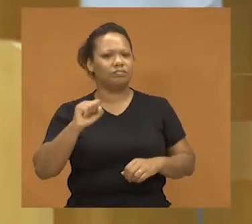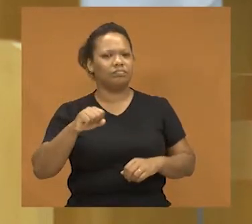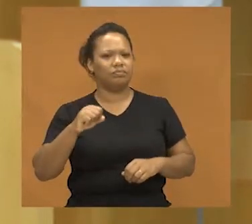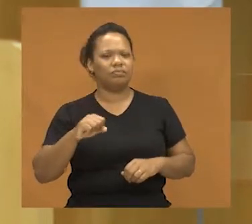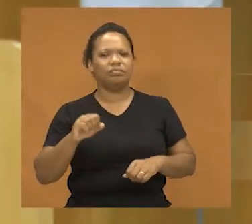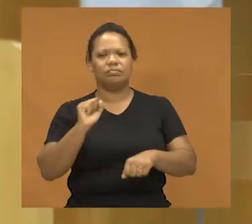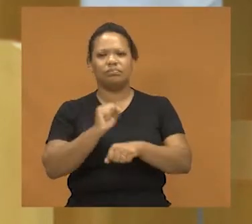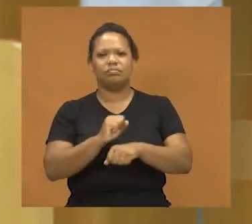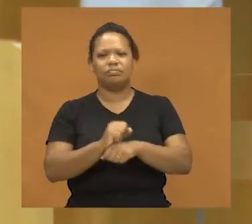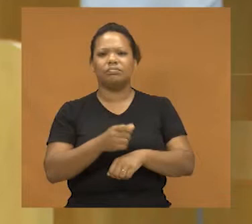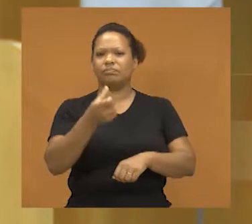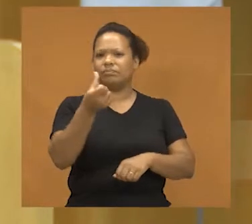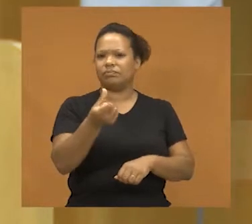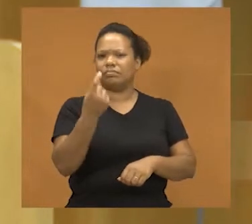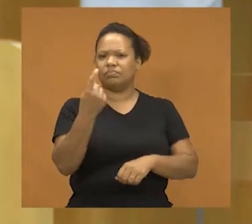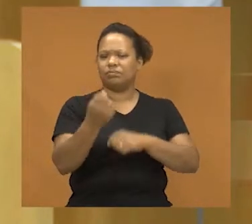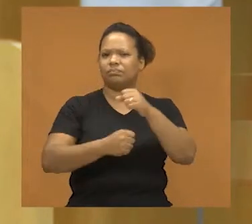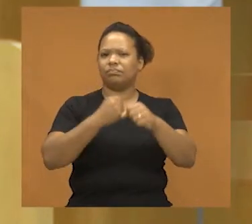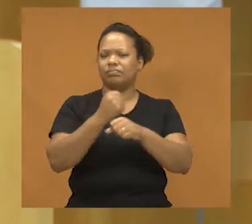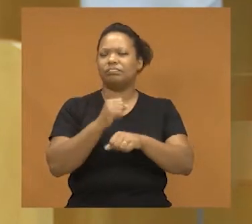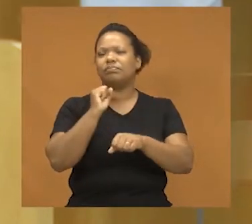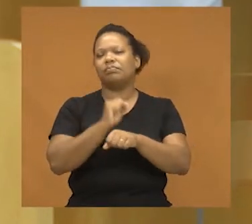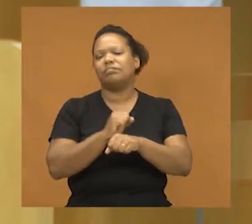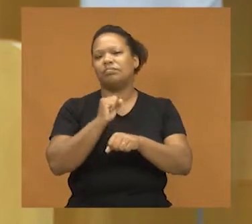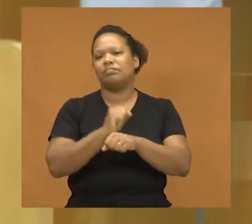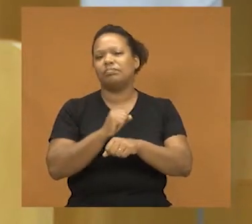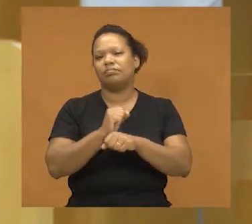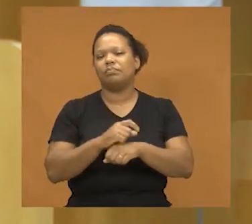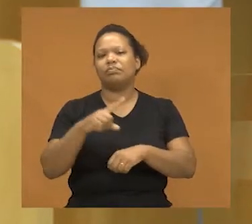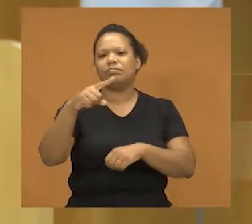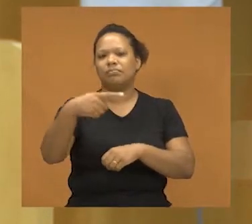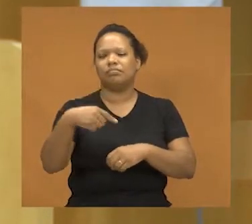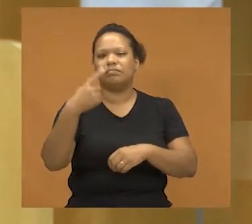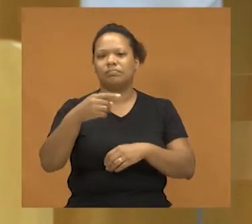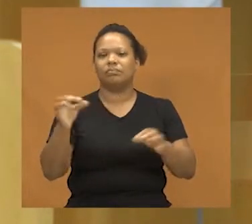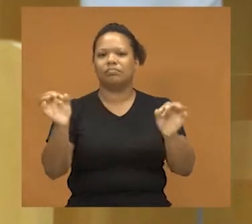que esperar mais 61 anos para que ele seja resolvido. Tá?